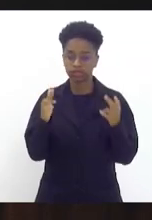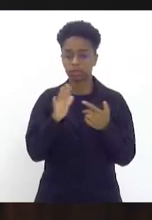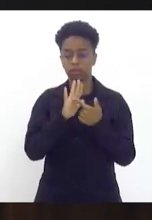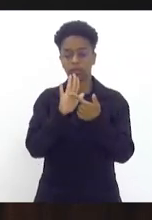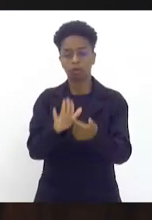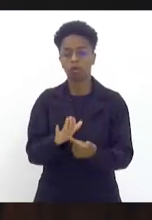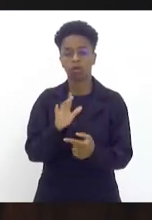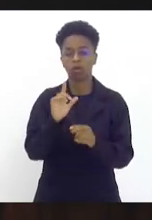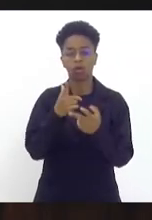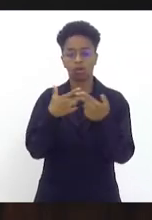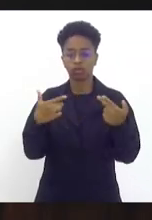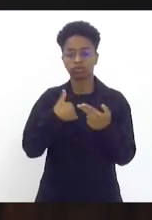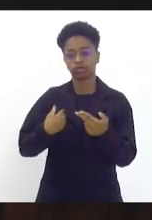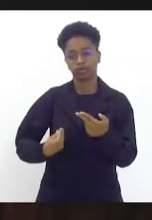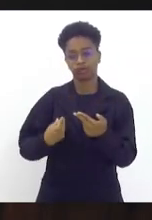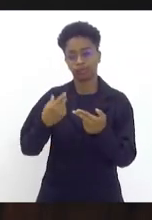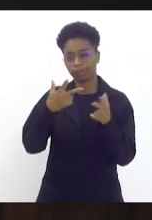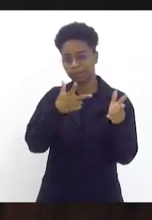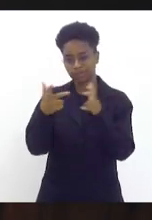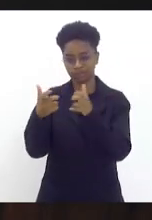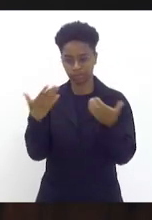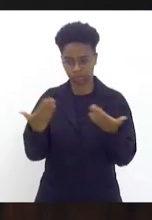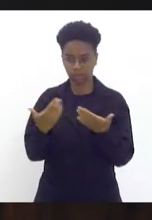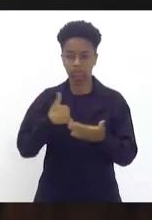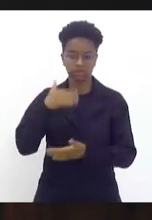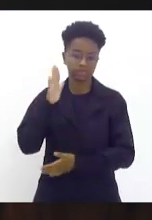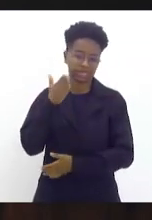tudo que eu ouvi hoje. Eu já tinha essa noção, né?